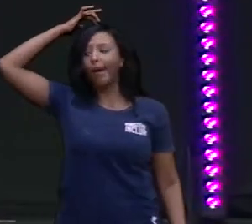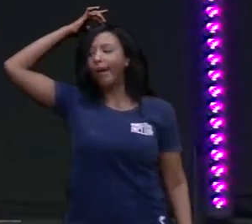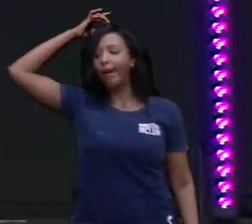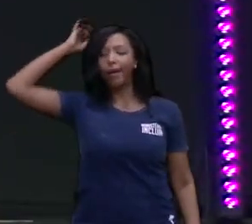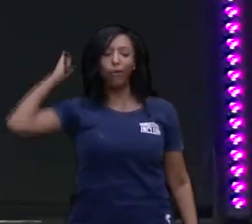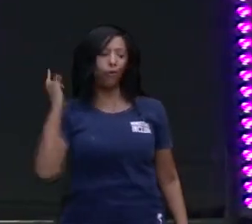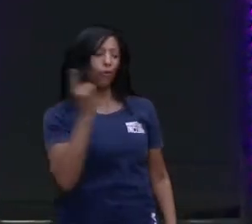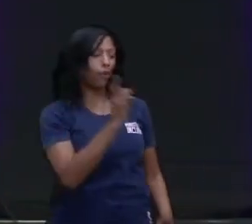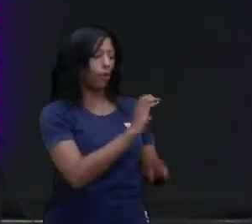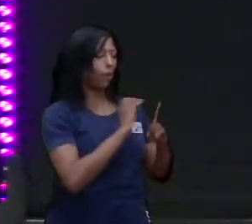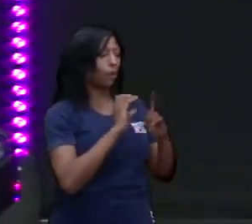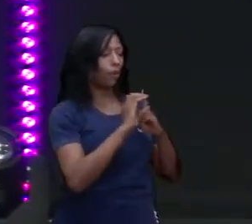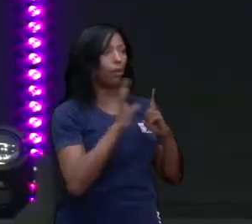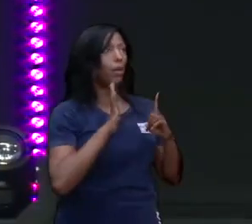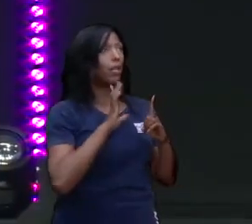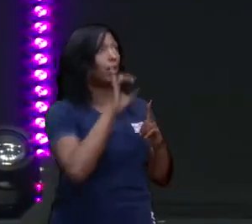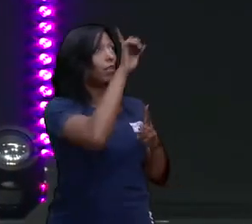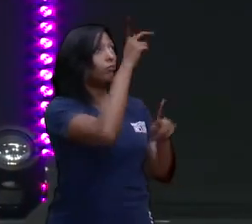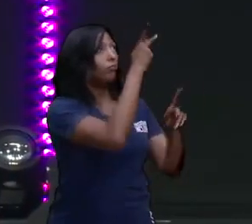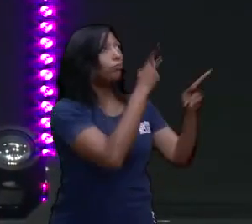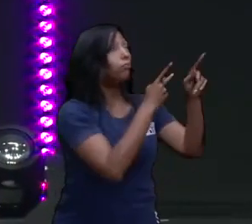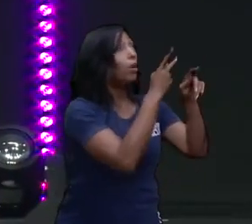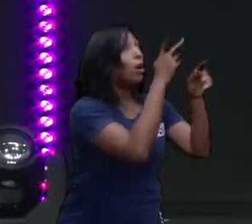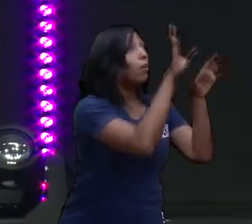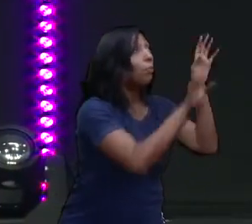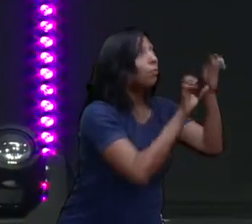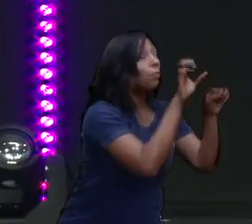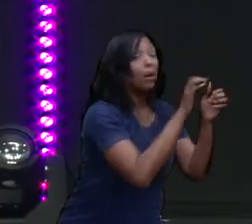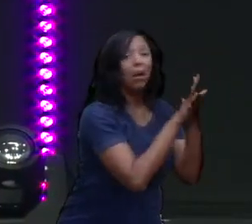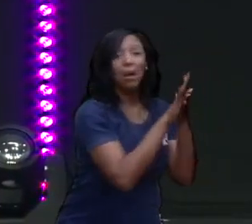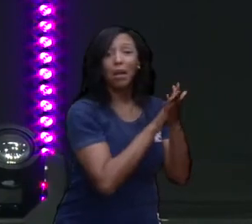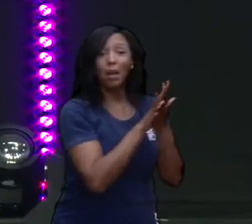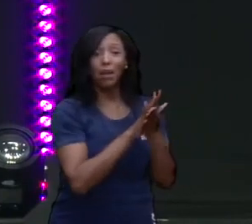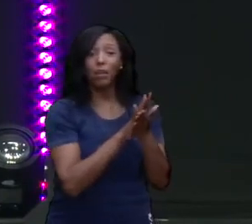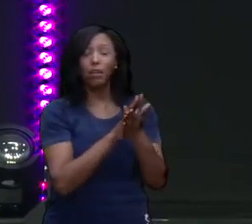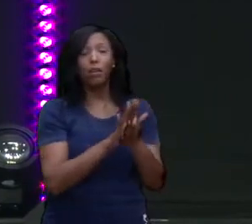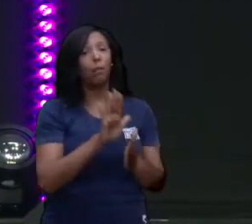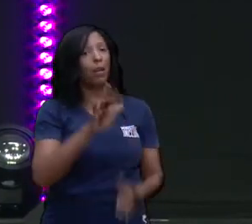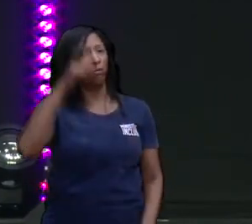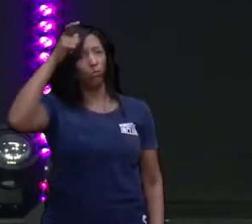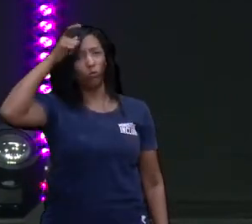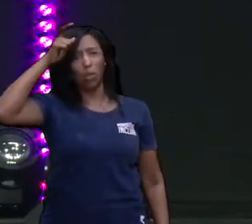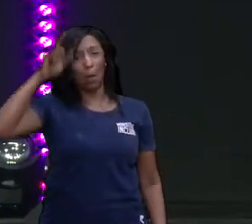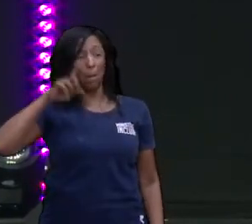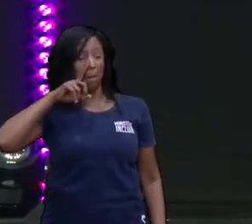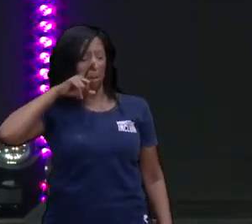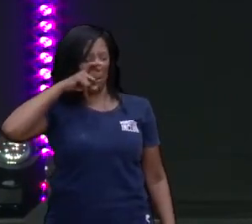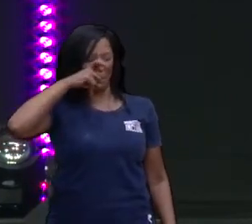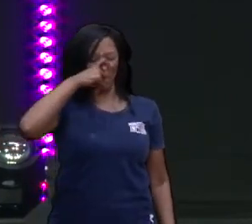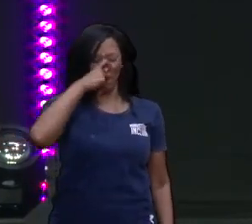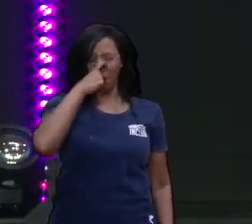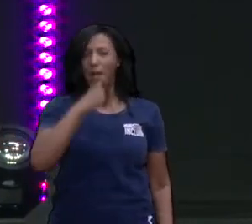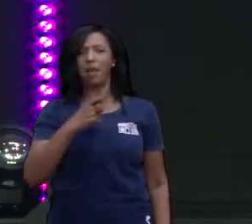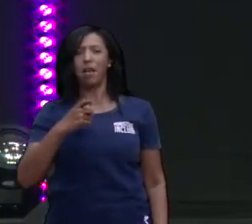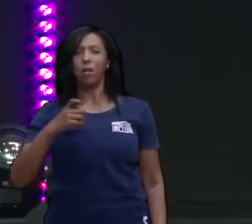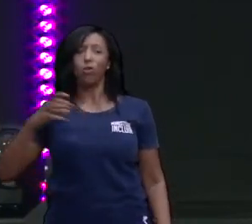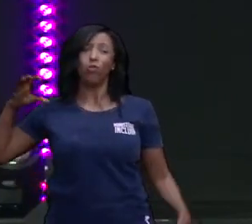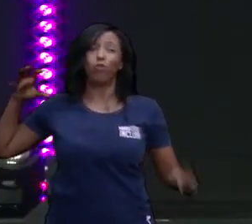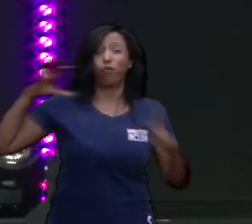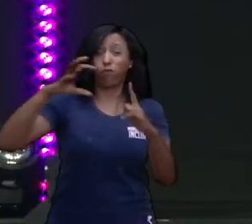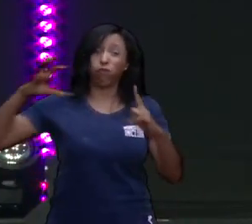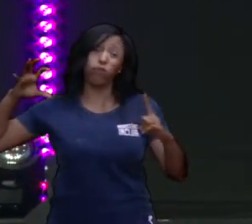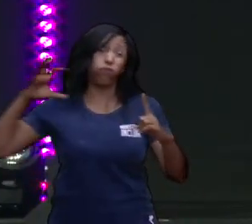diabo não Não Tira Férias pega pesado o tempo inteiro Ainda bem que o mesmo texto de João 10 10 dias o